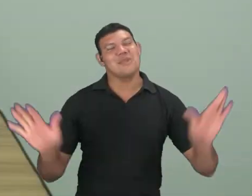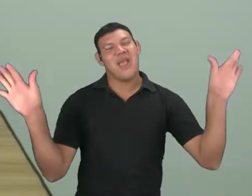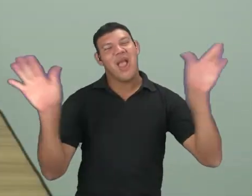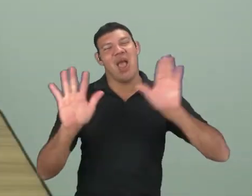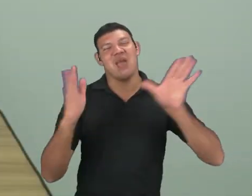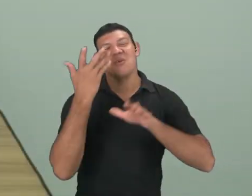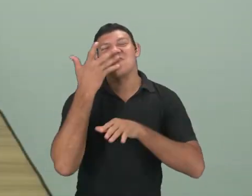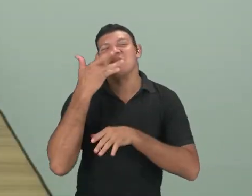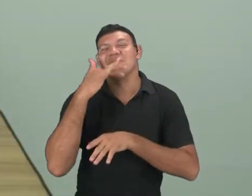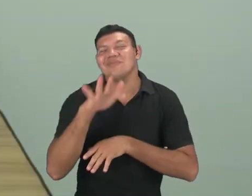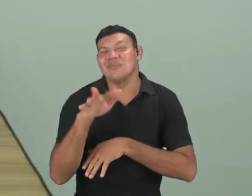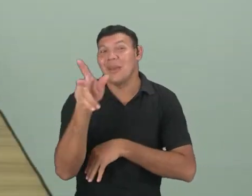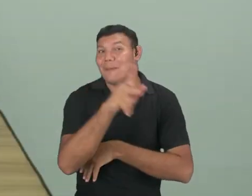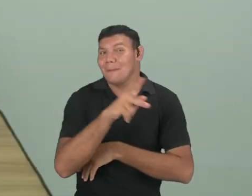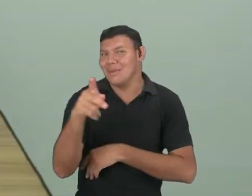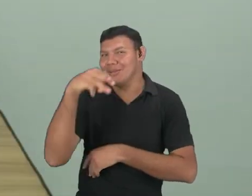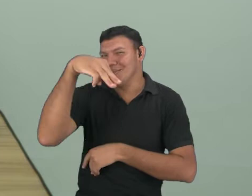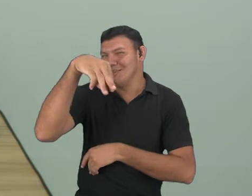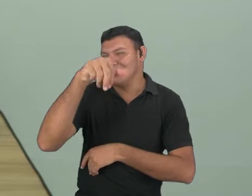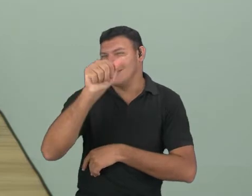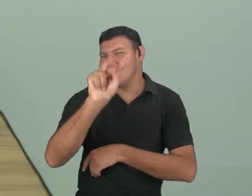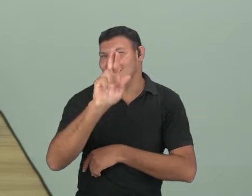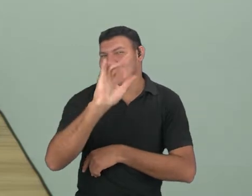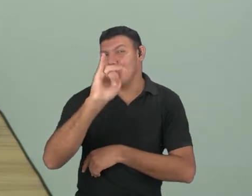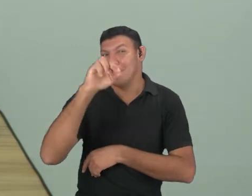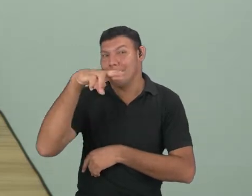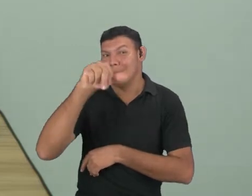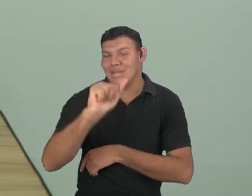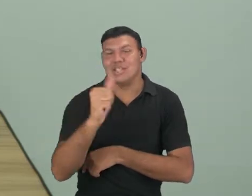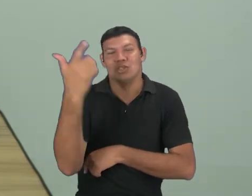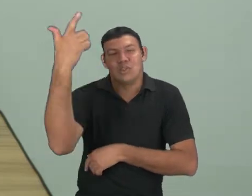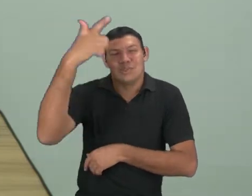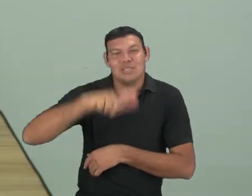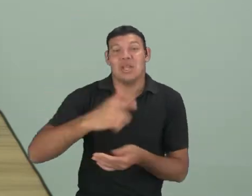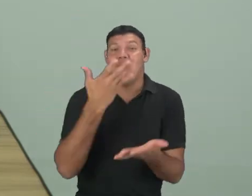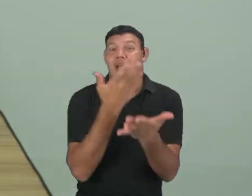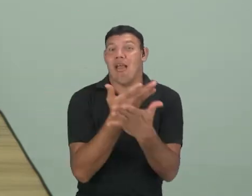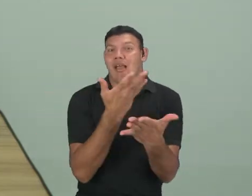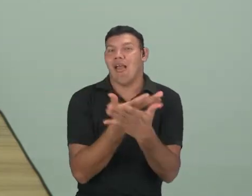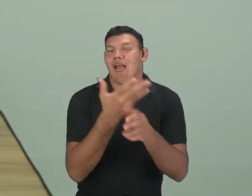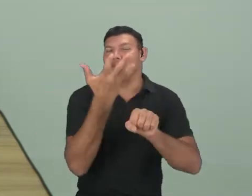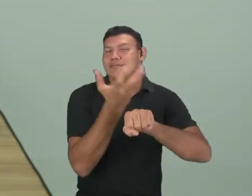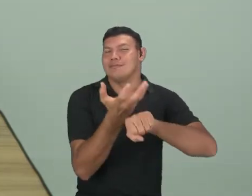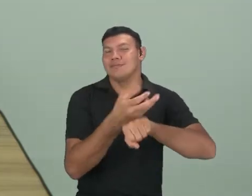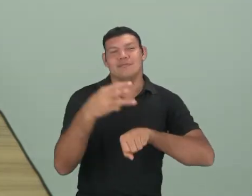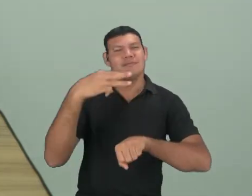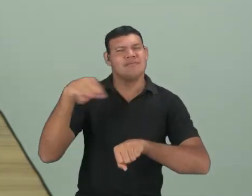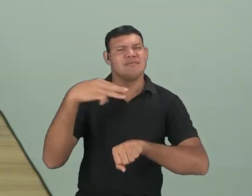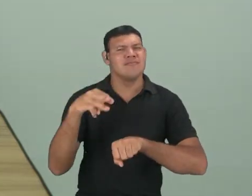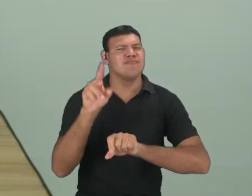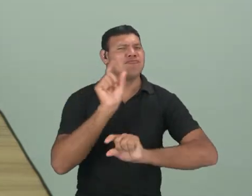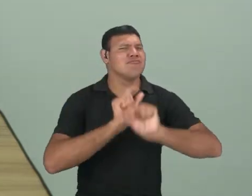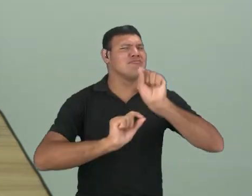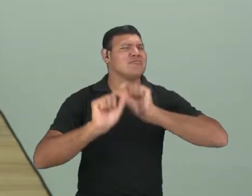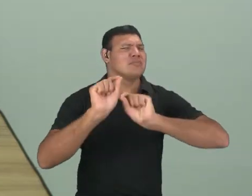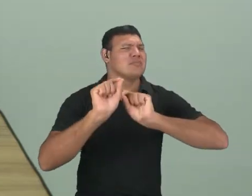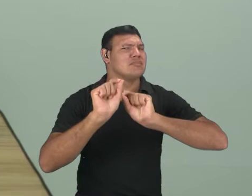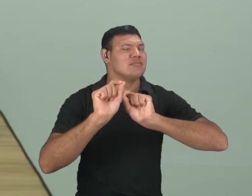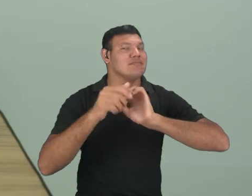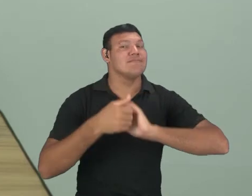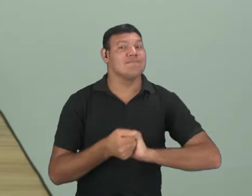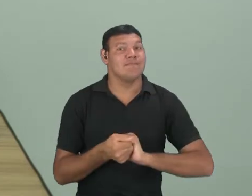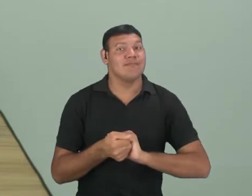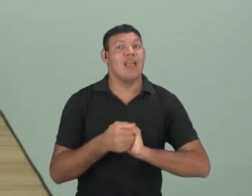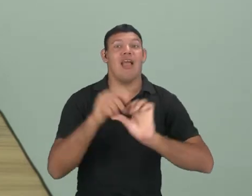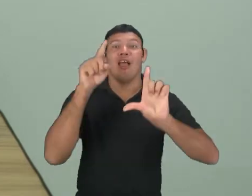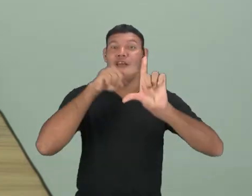Olá, crianças! Eu sou a professora Marina e estamos aqui para mais uma aula de matemática. E o que nós estamos estudando?